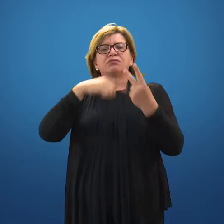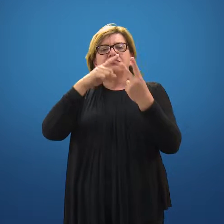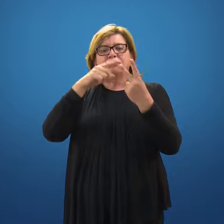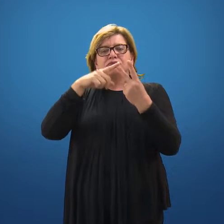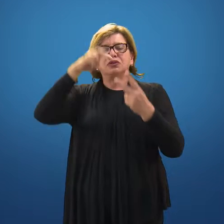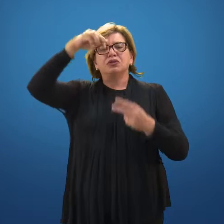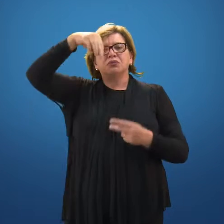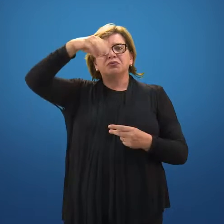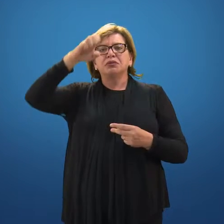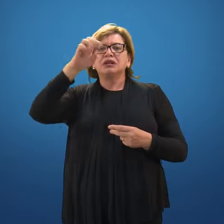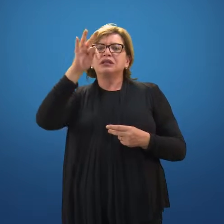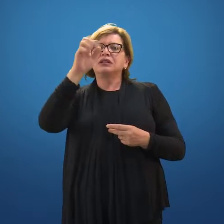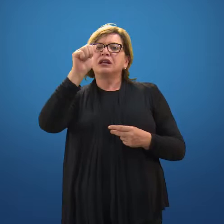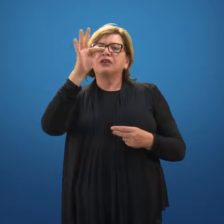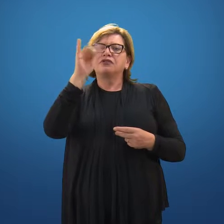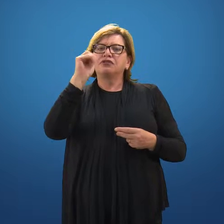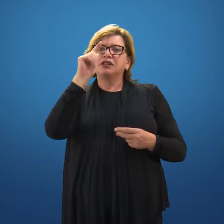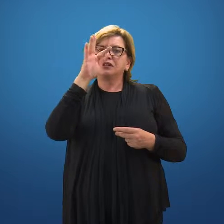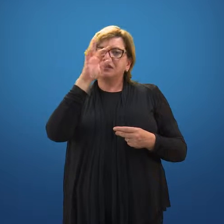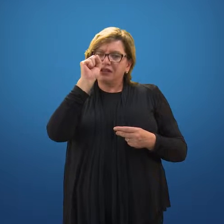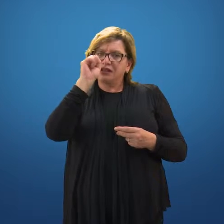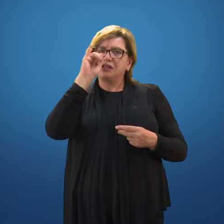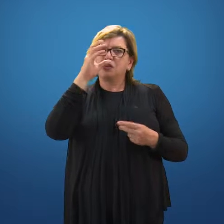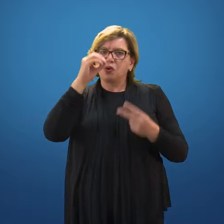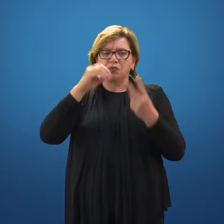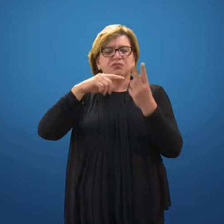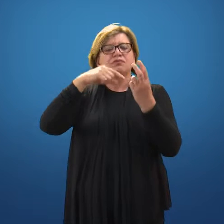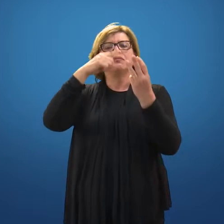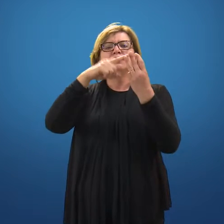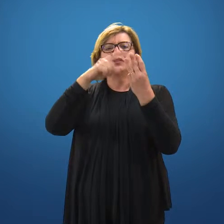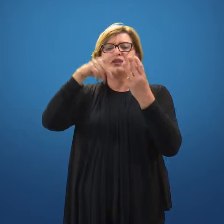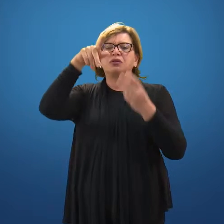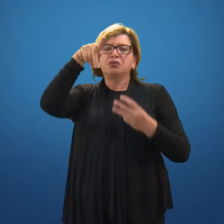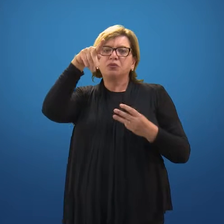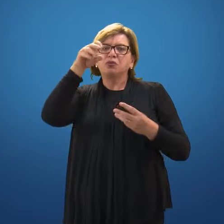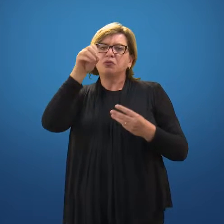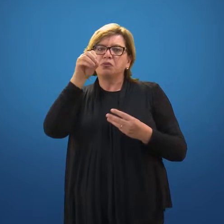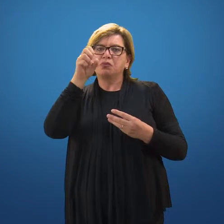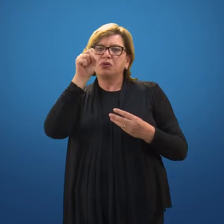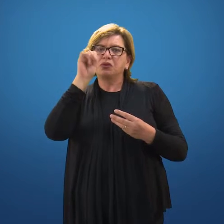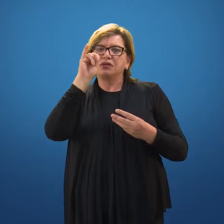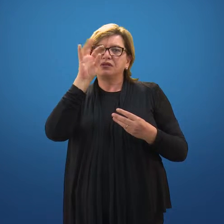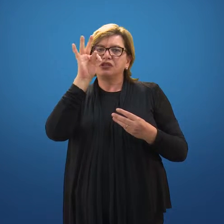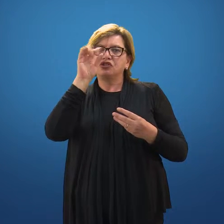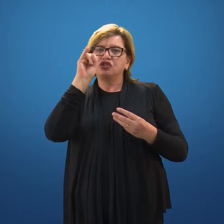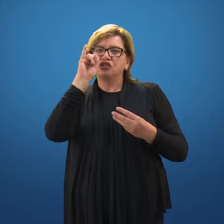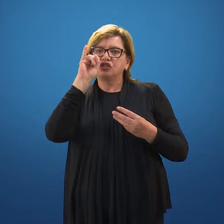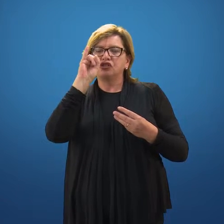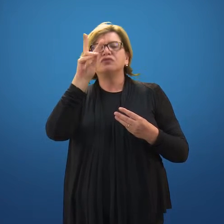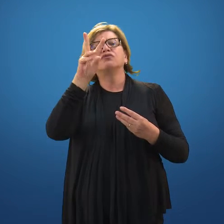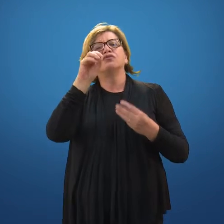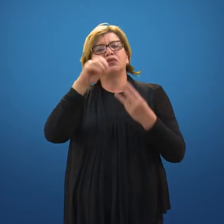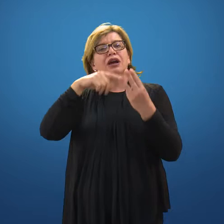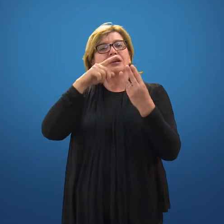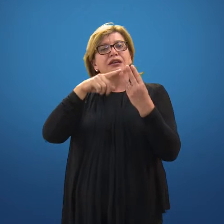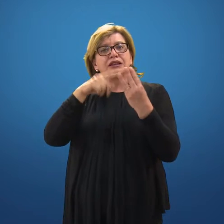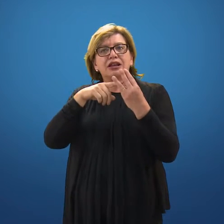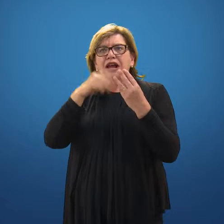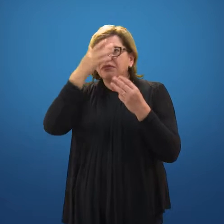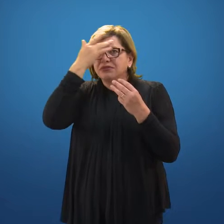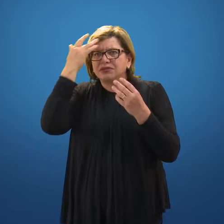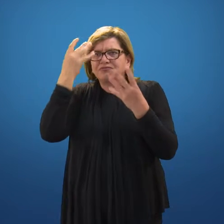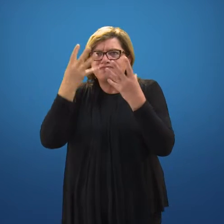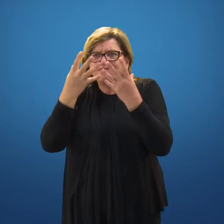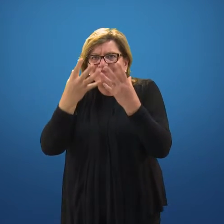positivo, dizendo que o estágio positivo é justamente o estágio onde o homem se apropriava dos fenômenos que o